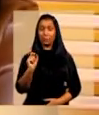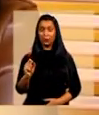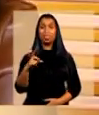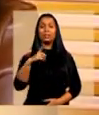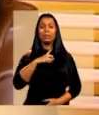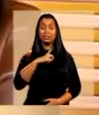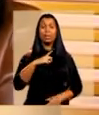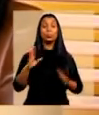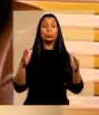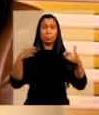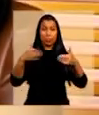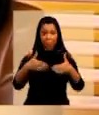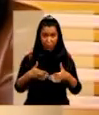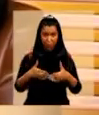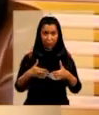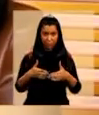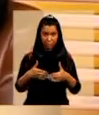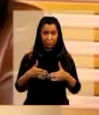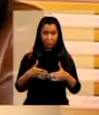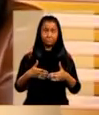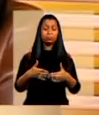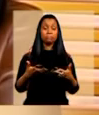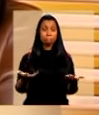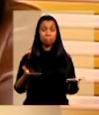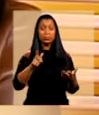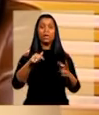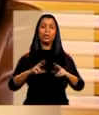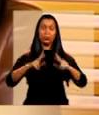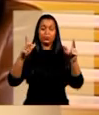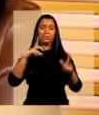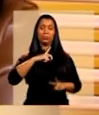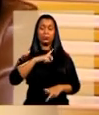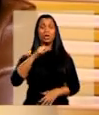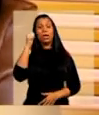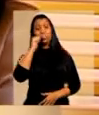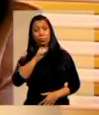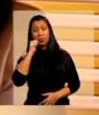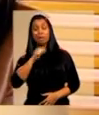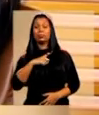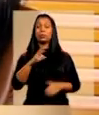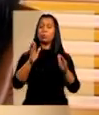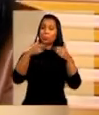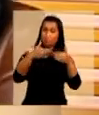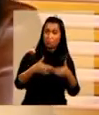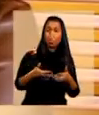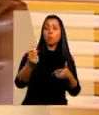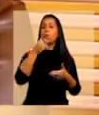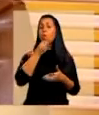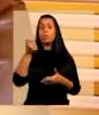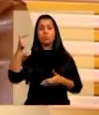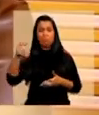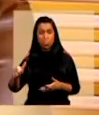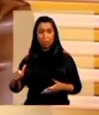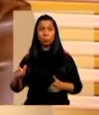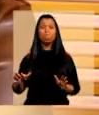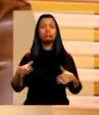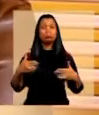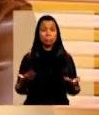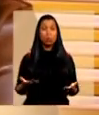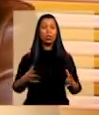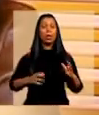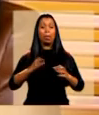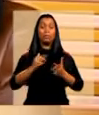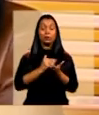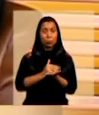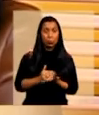que existe prioridades, e eu acho que é aí que é a diferença. A mulher tem uma prioridade, o homem tem outra, e aí